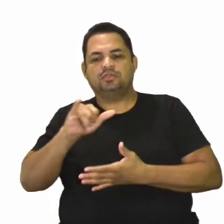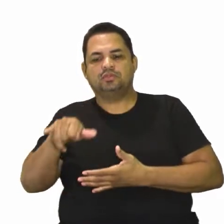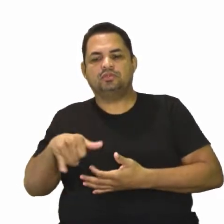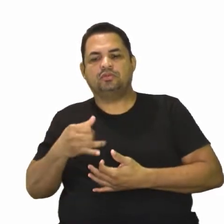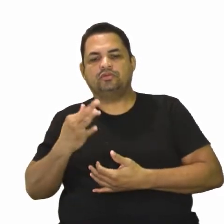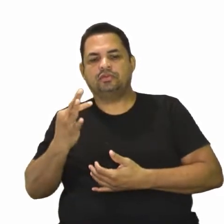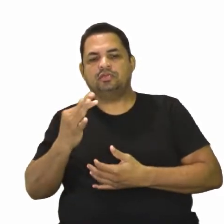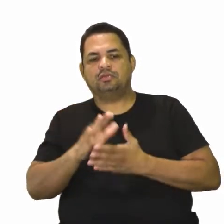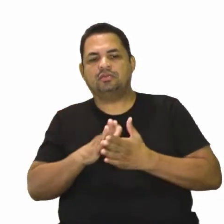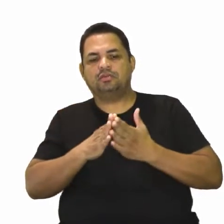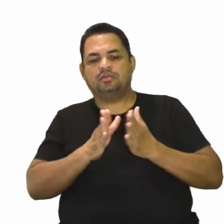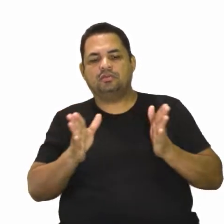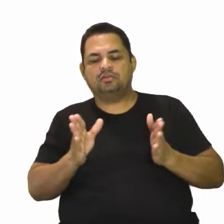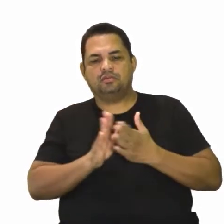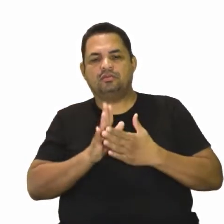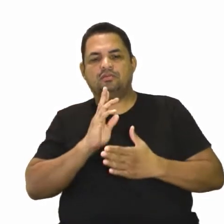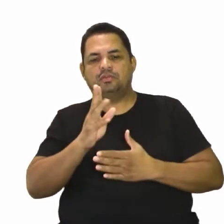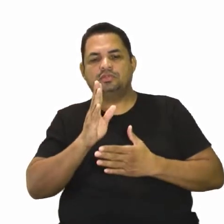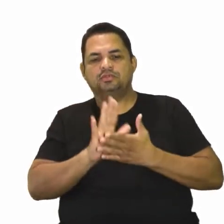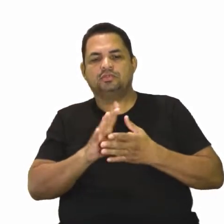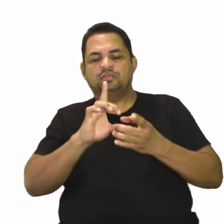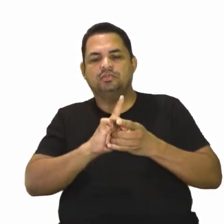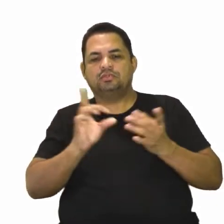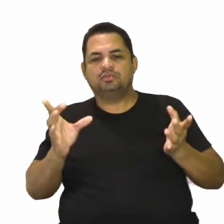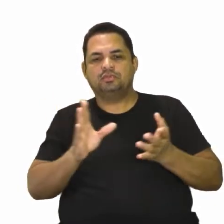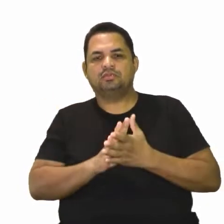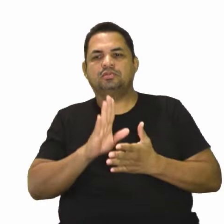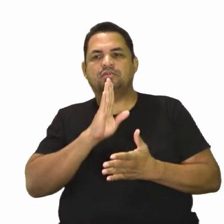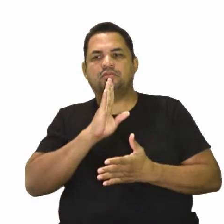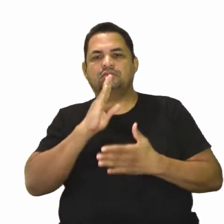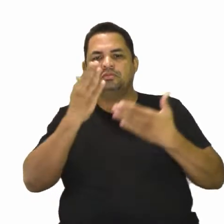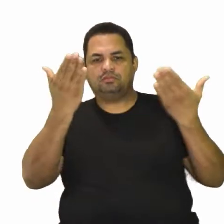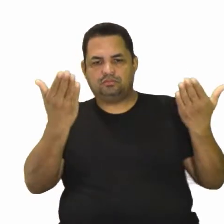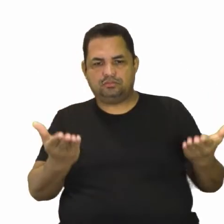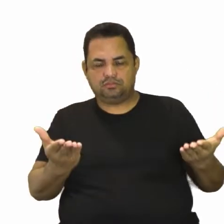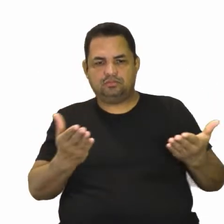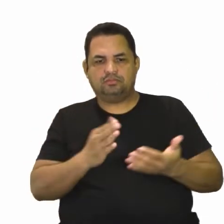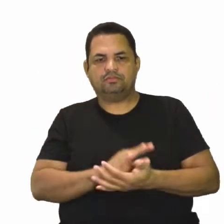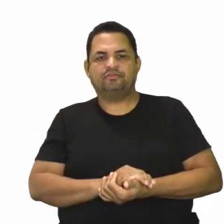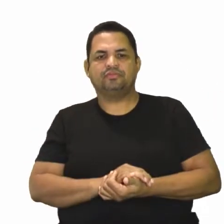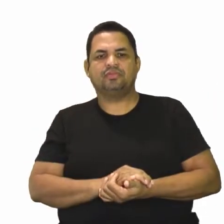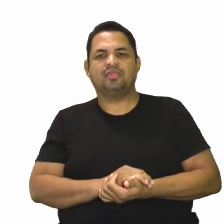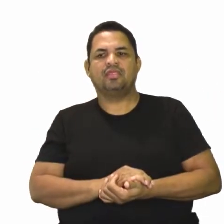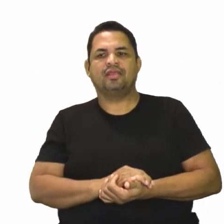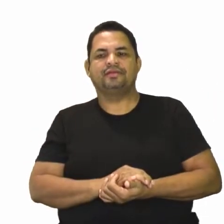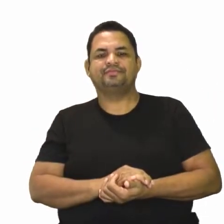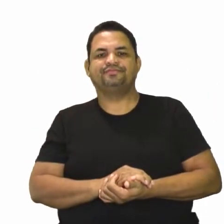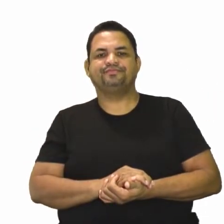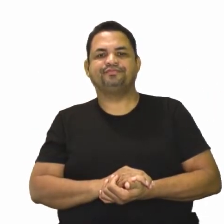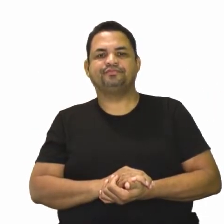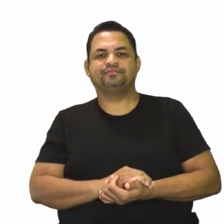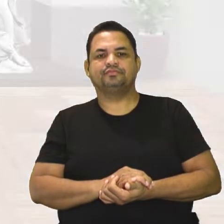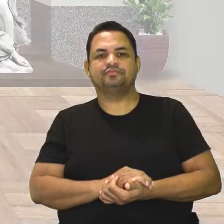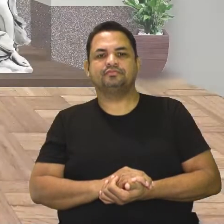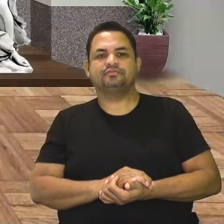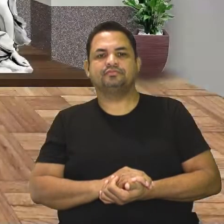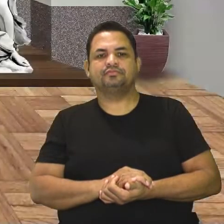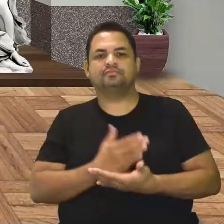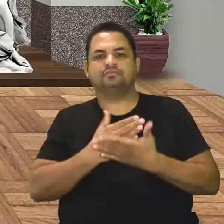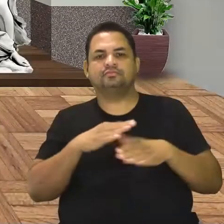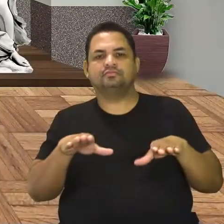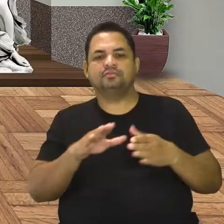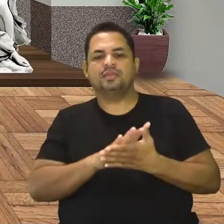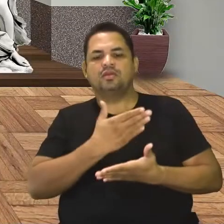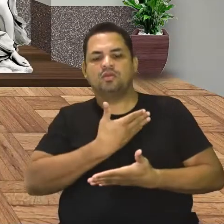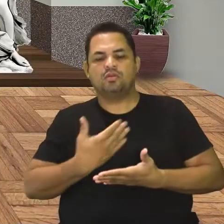ainda o processo de redemocratização com isso daí. Aí, meus queridos alunos, acaba o